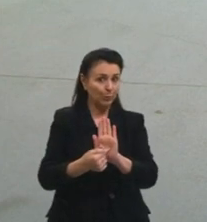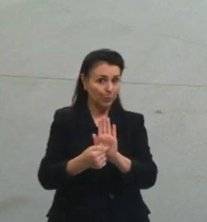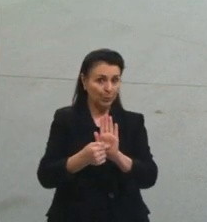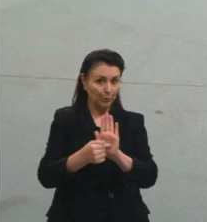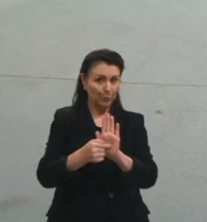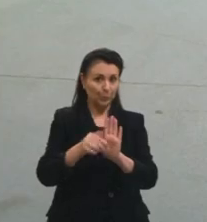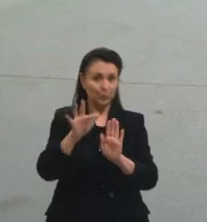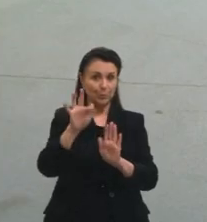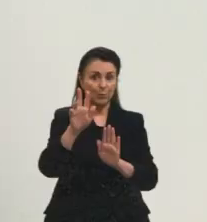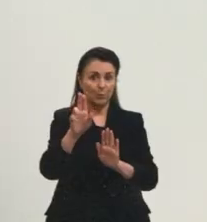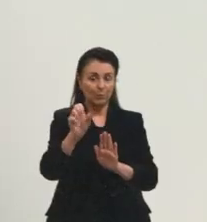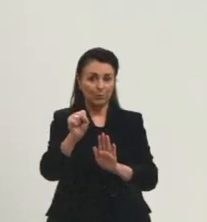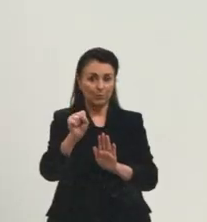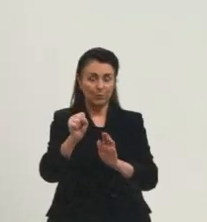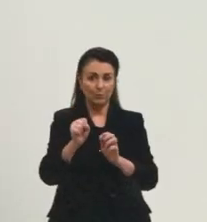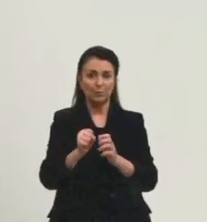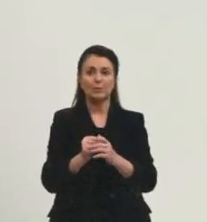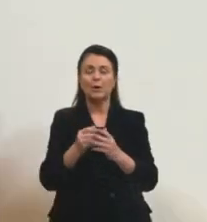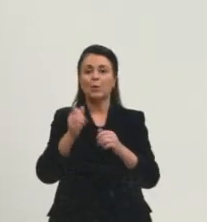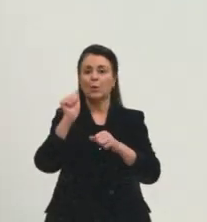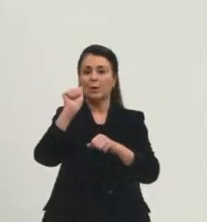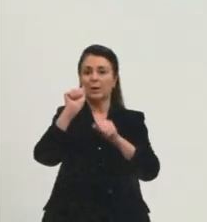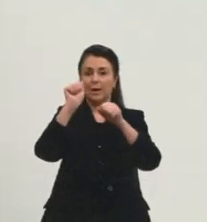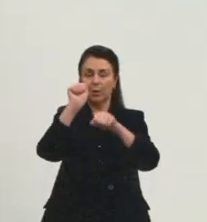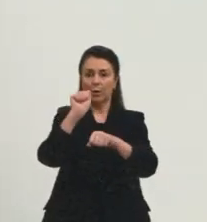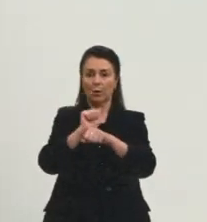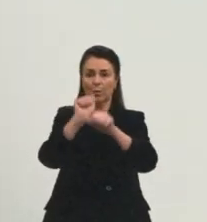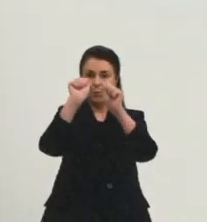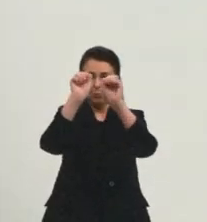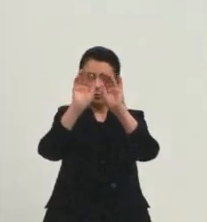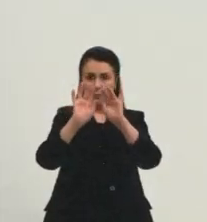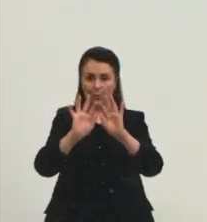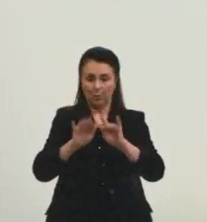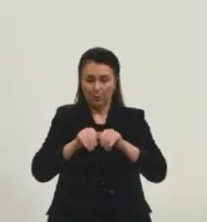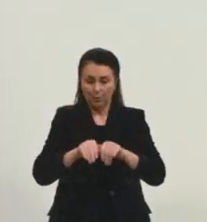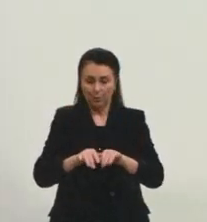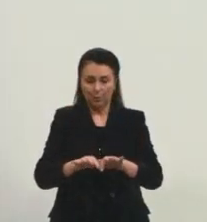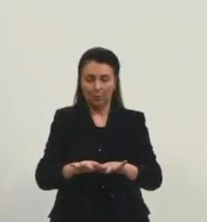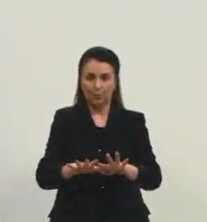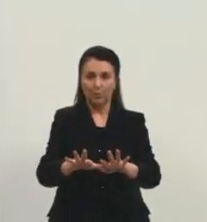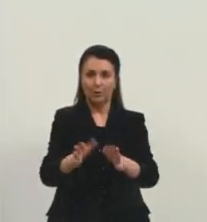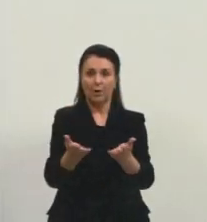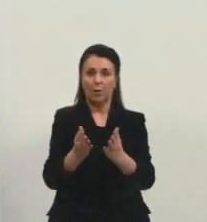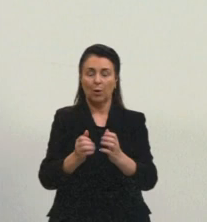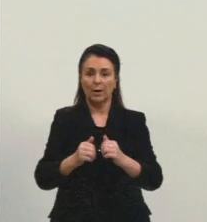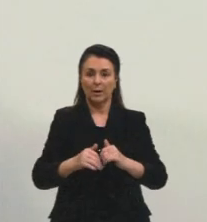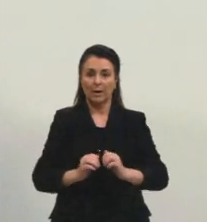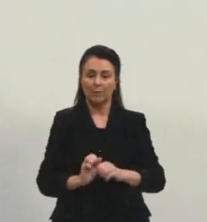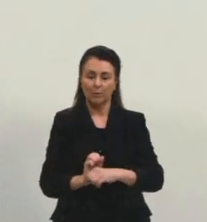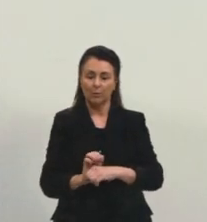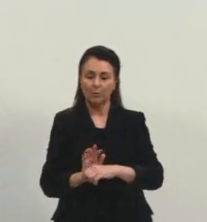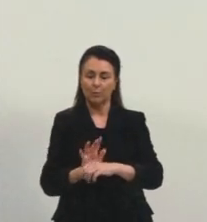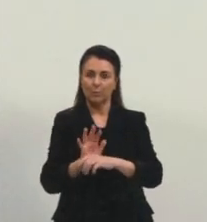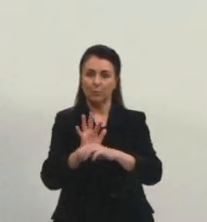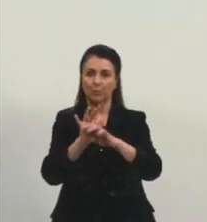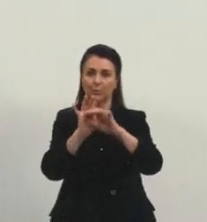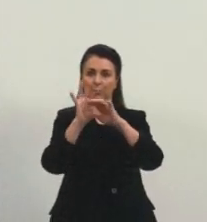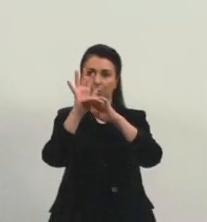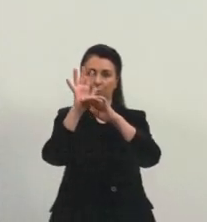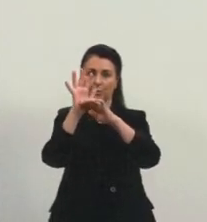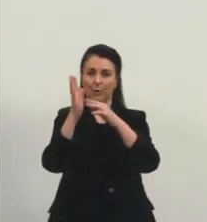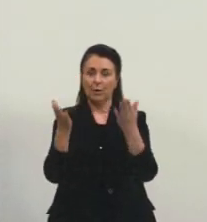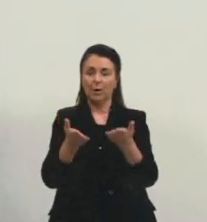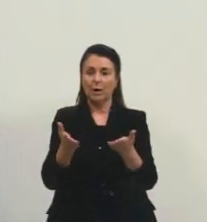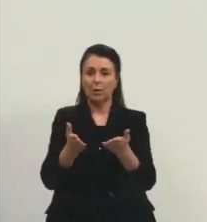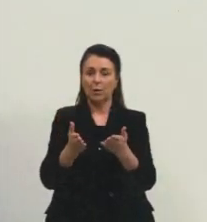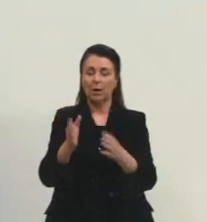e o ponto de ebulição tá aí eu voltei as extremidades Nas extremidades eu vou